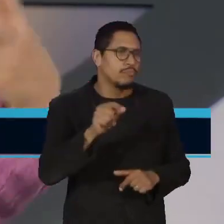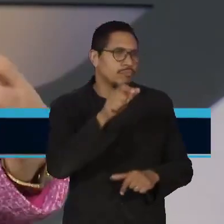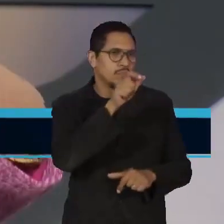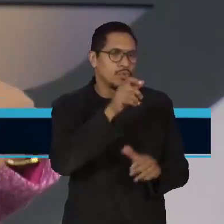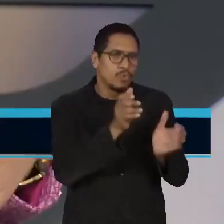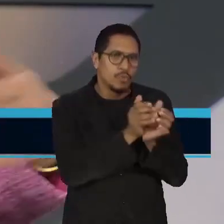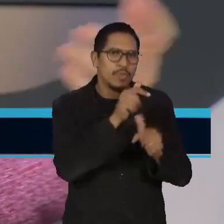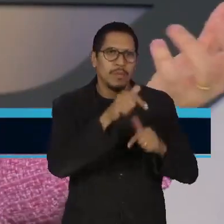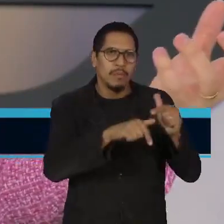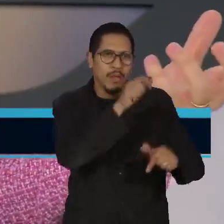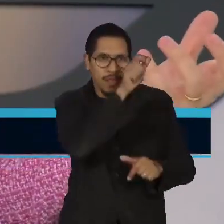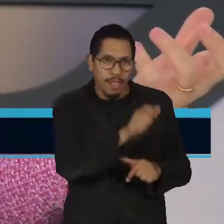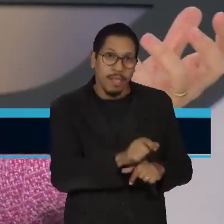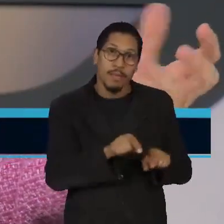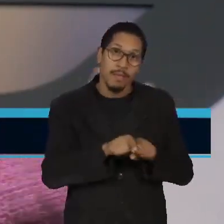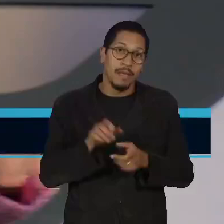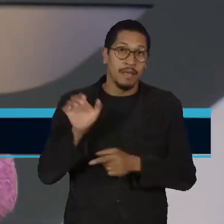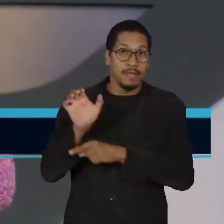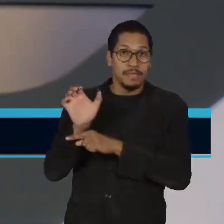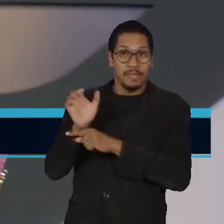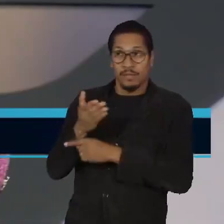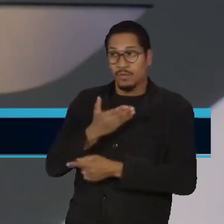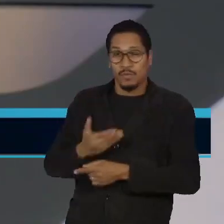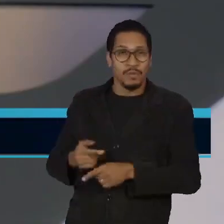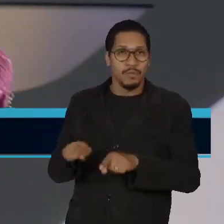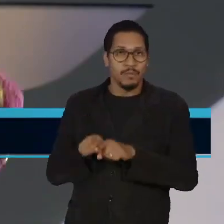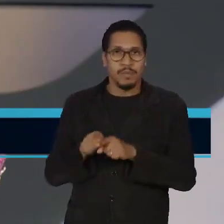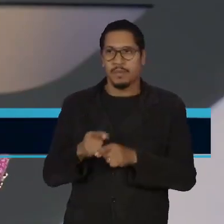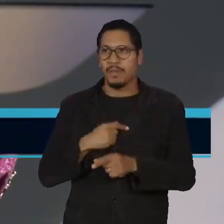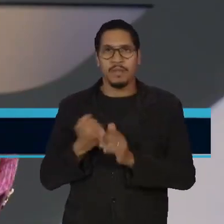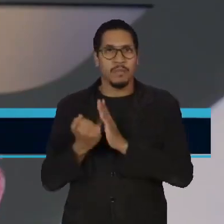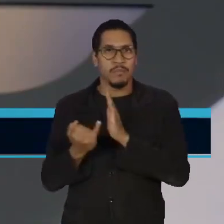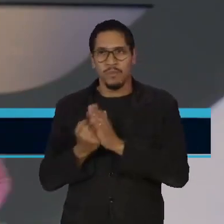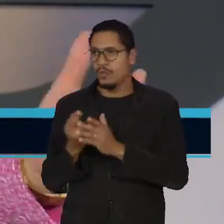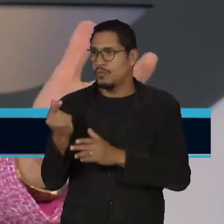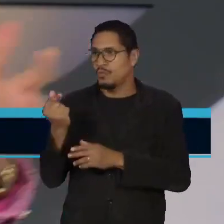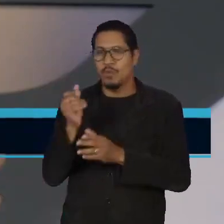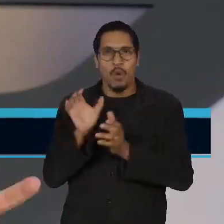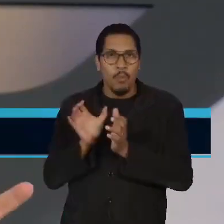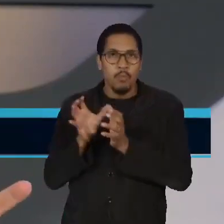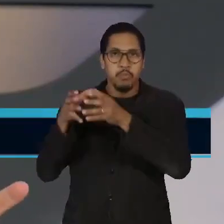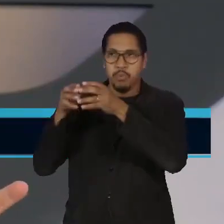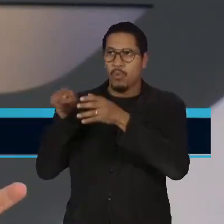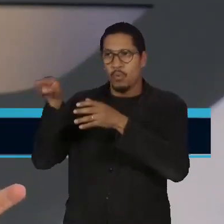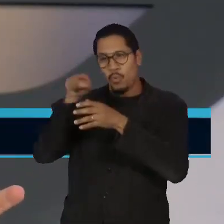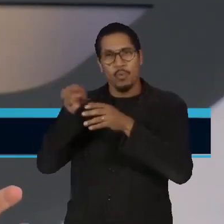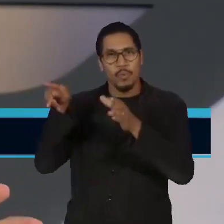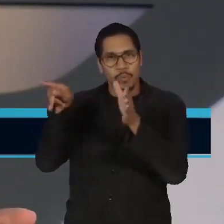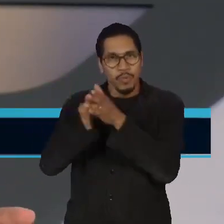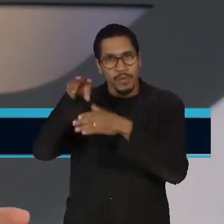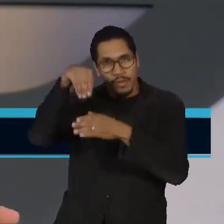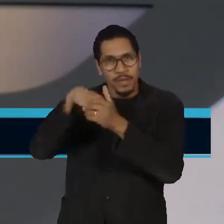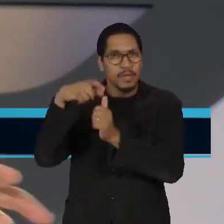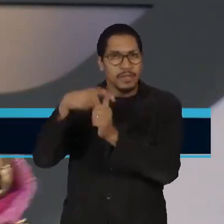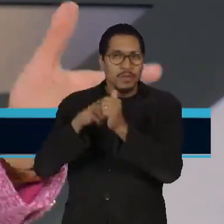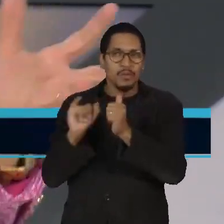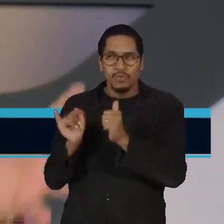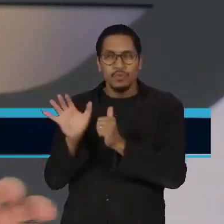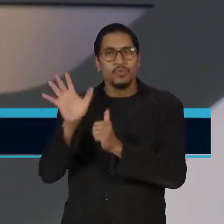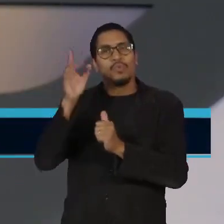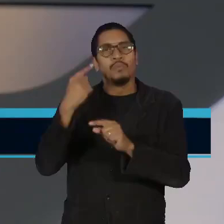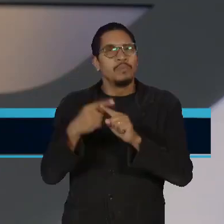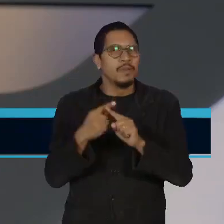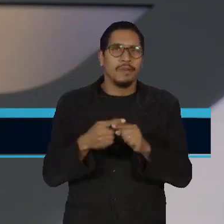o próprio Estado que não consegue tributar essa riqueza que está aí concentrada, inclusive bem remunerada na dívida. Por quê? Porque o Estado não